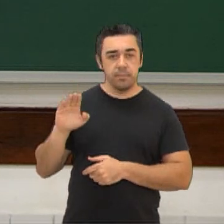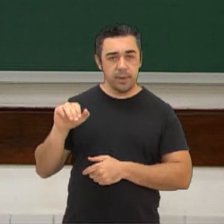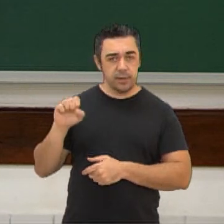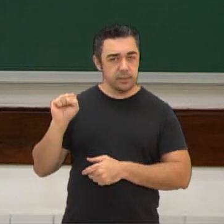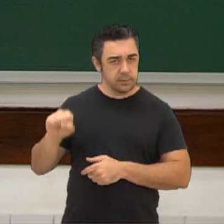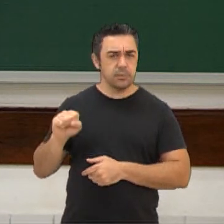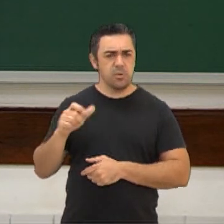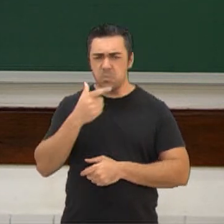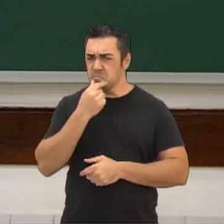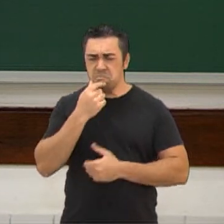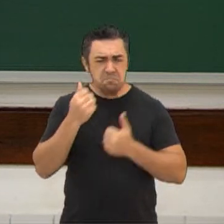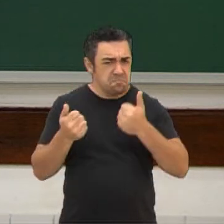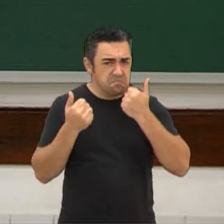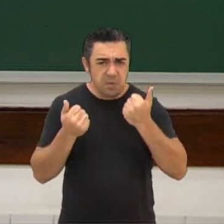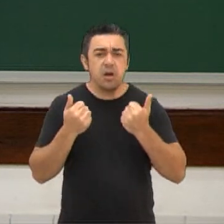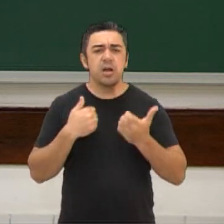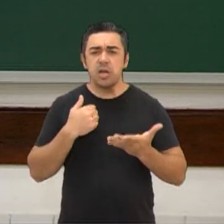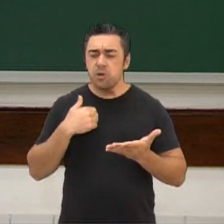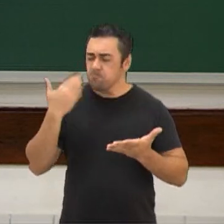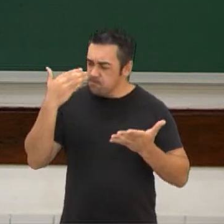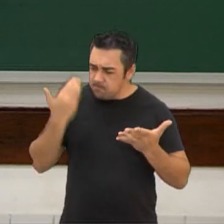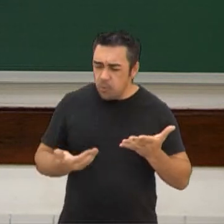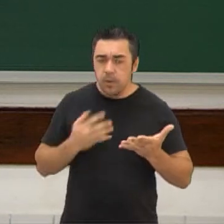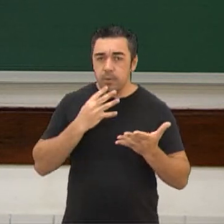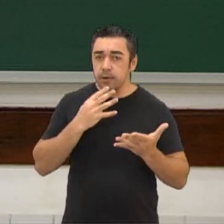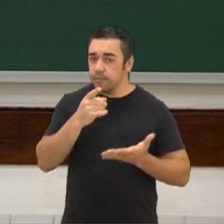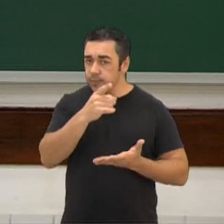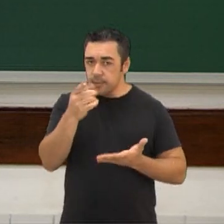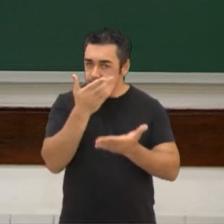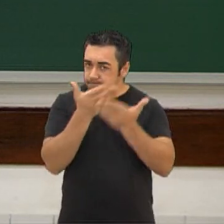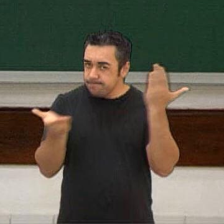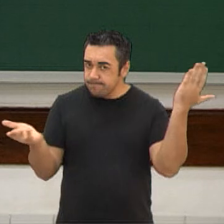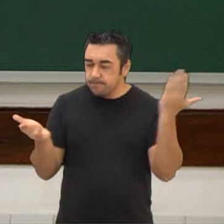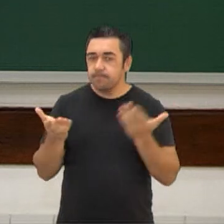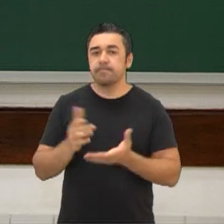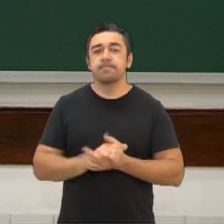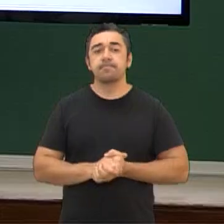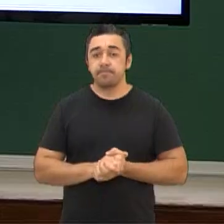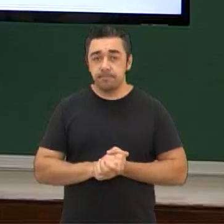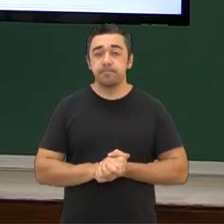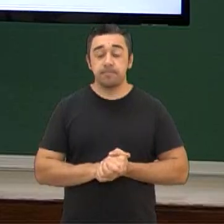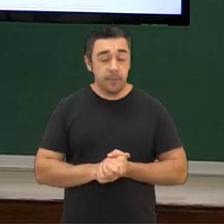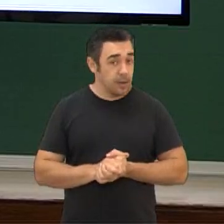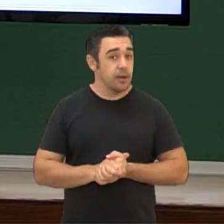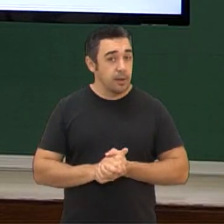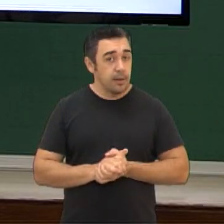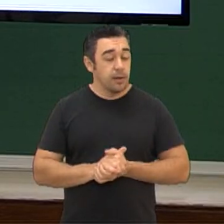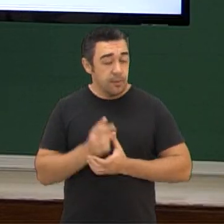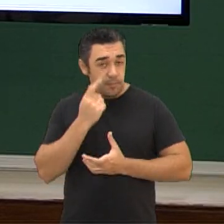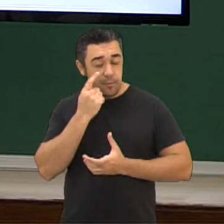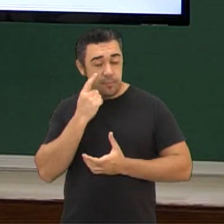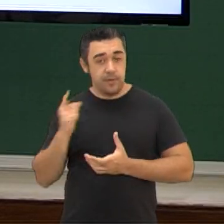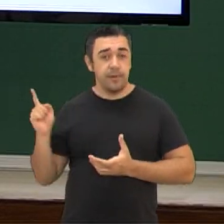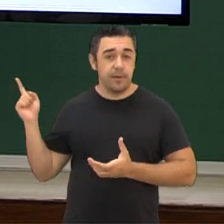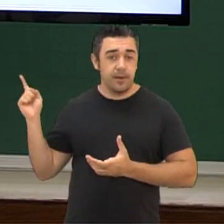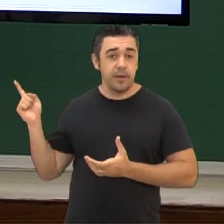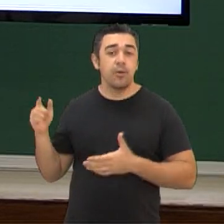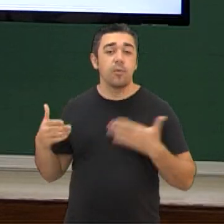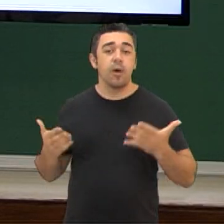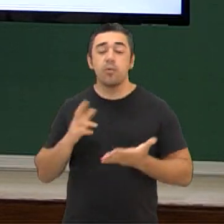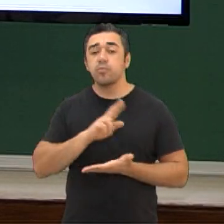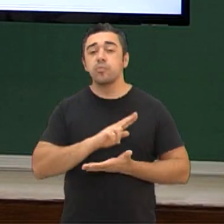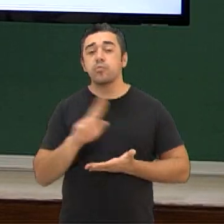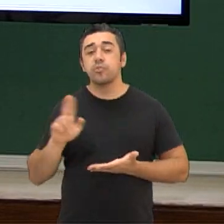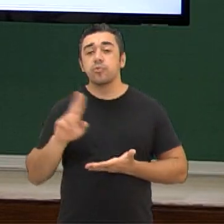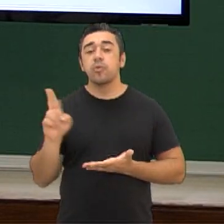senhor sensacional que tive a honra de conhecer. Vocês estão perdendo, viu? Que homem, senhoras e senhores. Vamos lá então, galera. Aqui qual é o